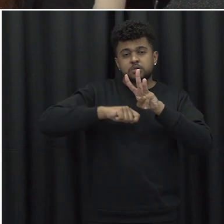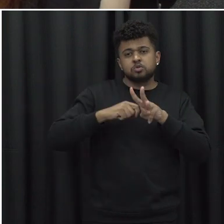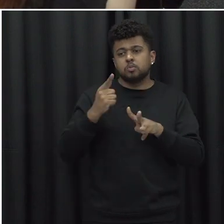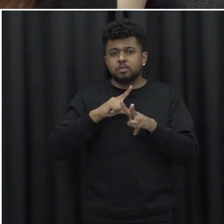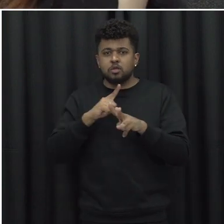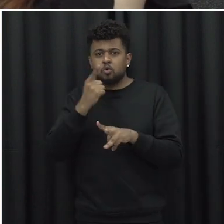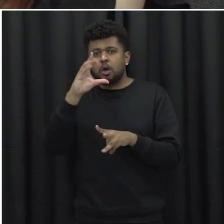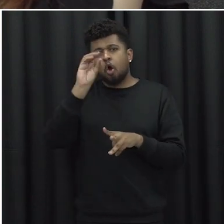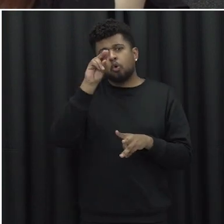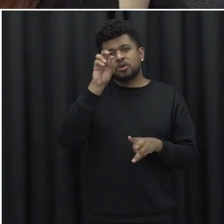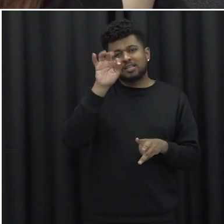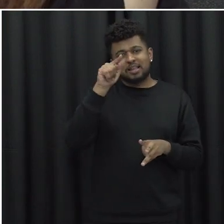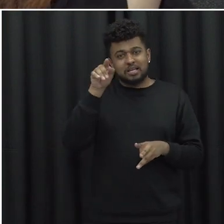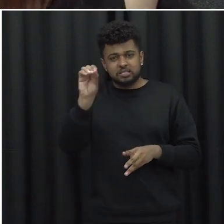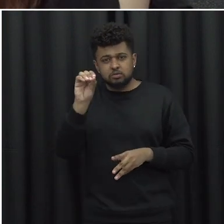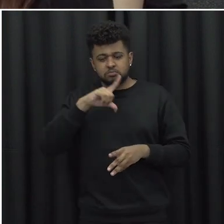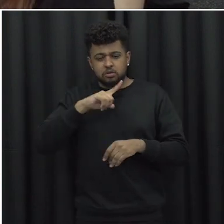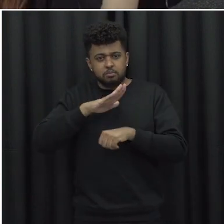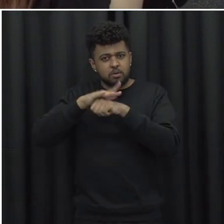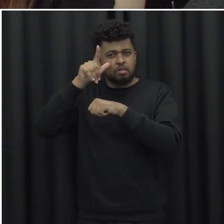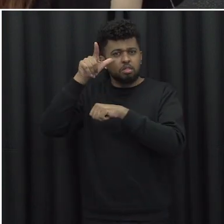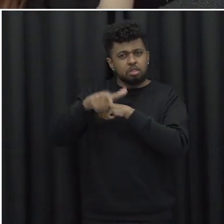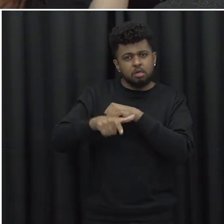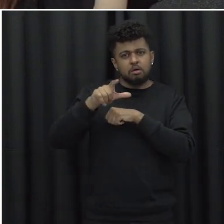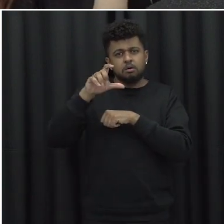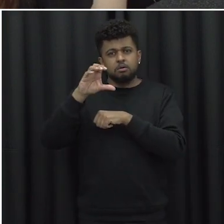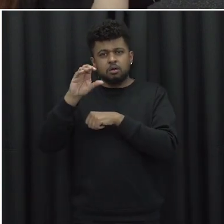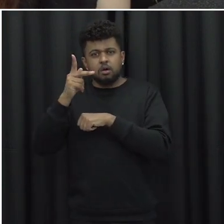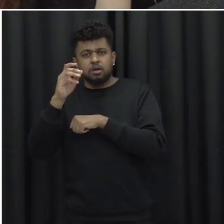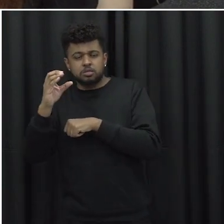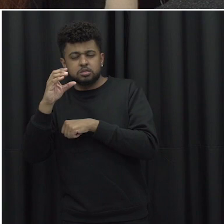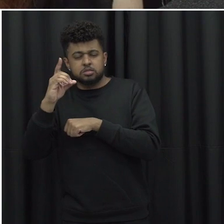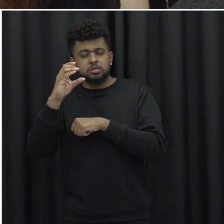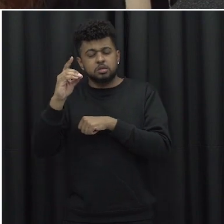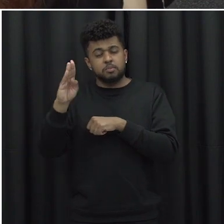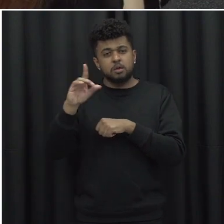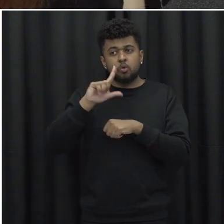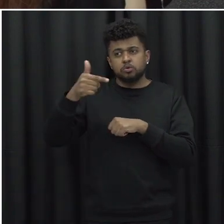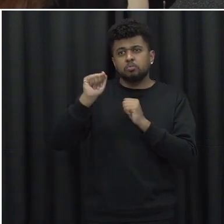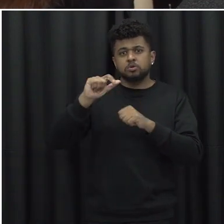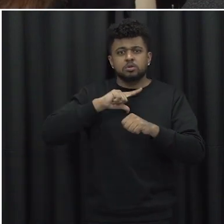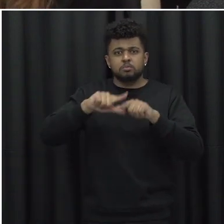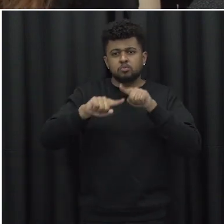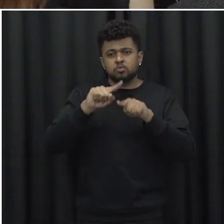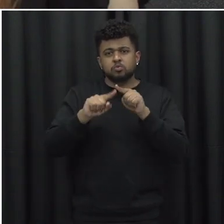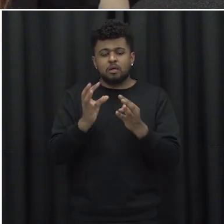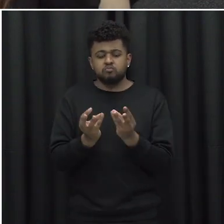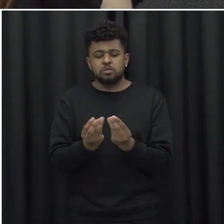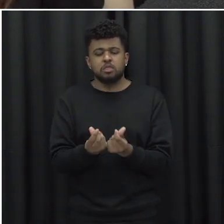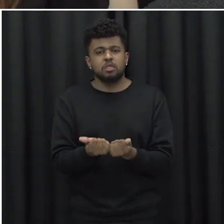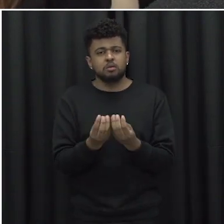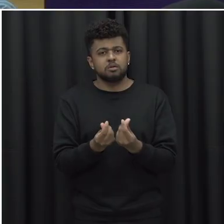uma vai ter uma concentração dos compostos de maior interesse, THC, do CBD, e a outra pode ter, por exemplo, produtos da